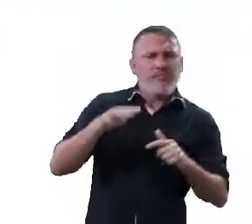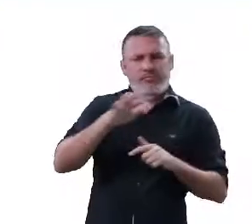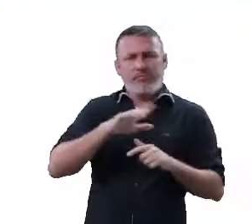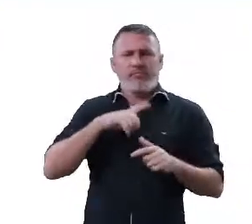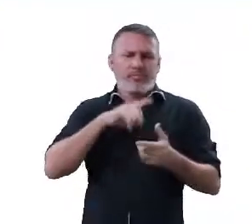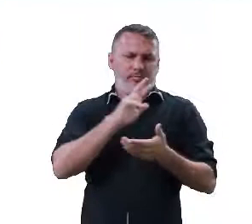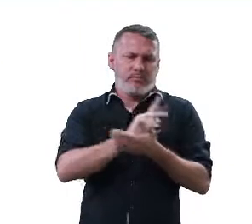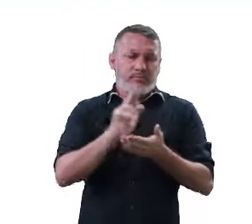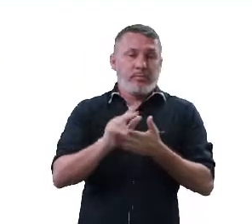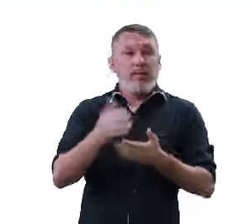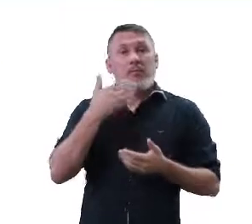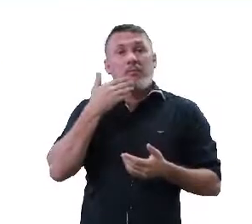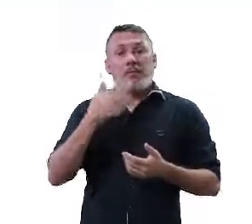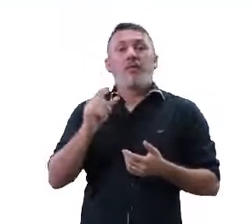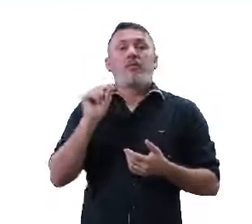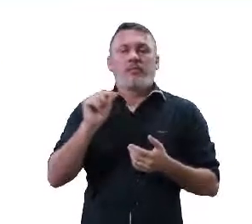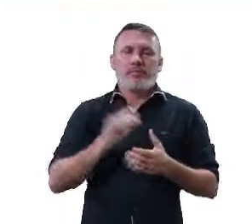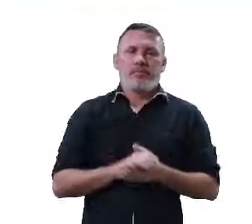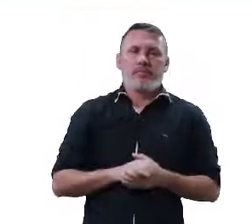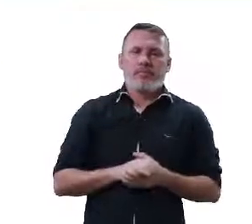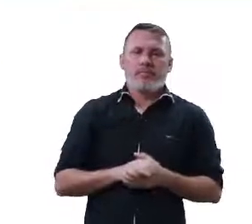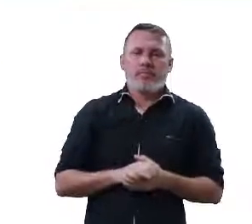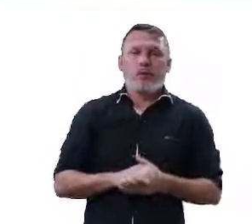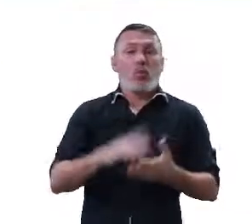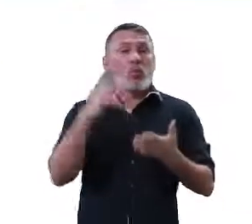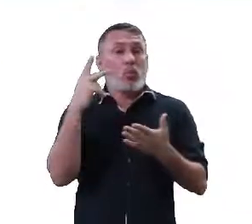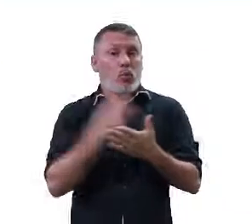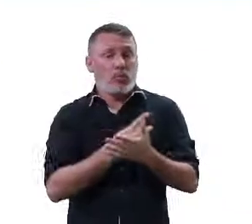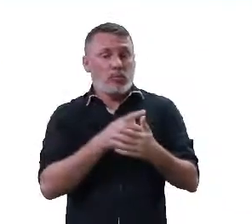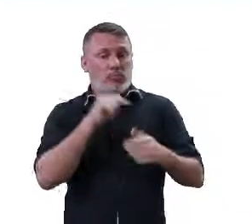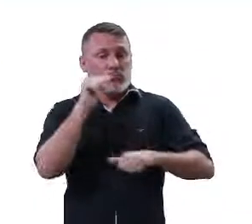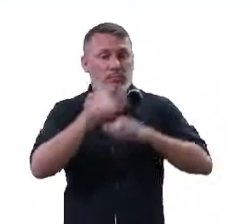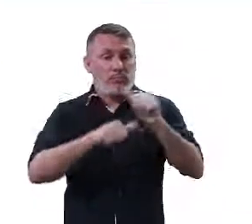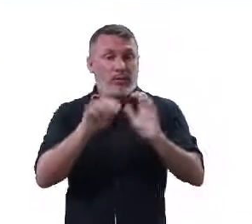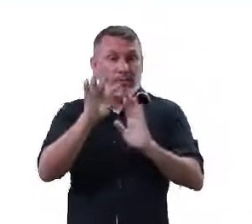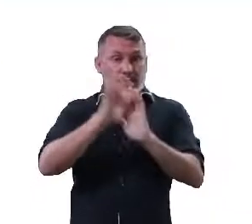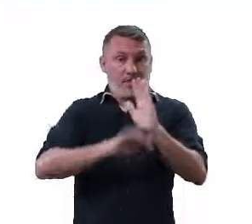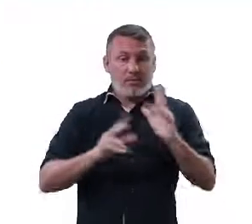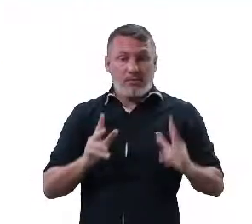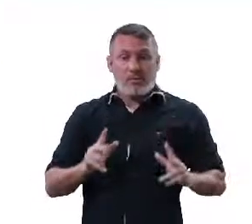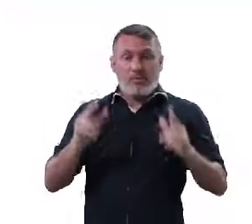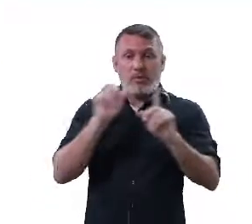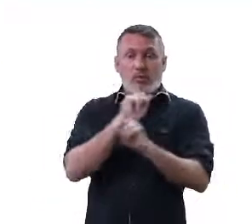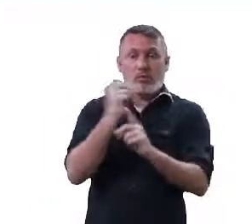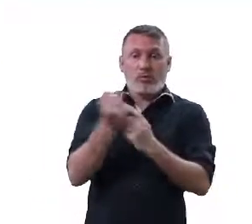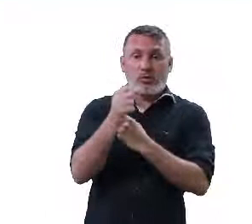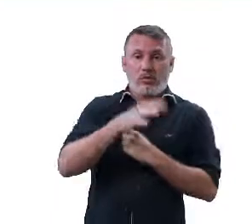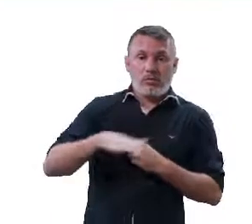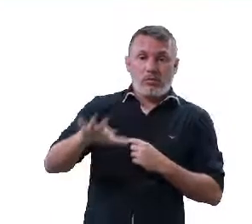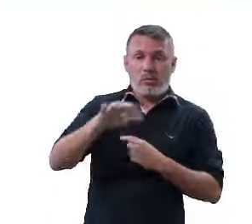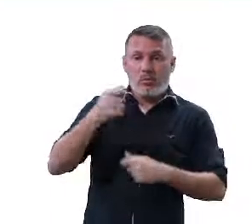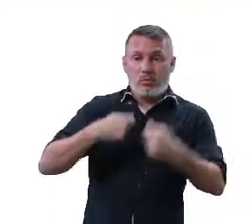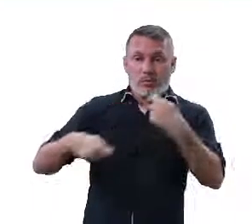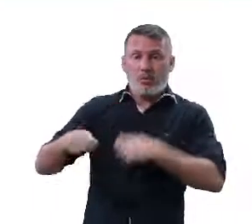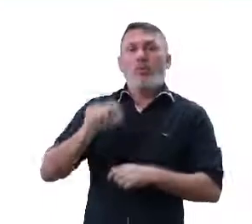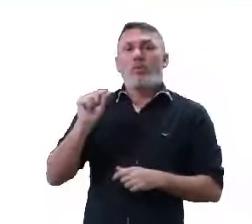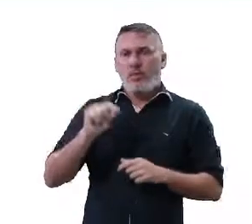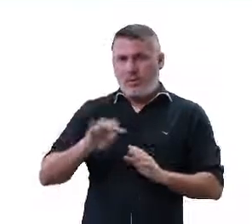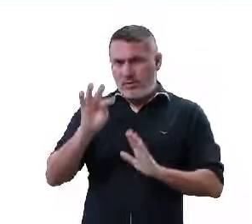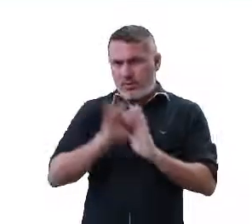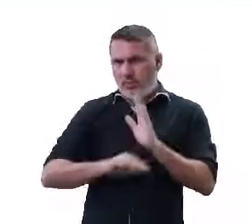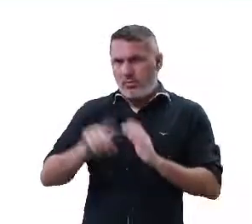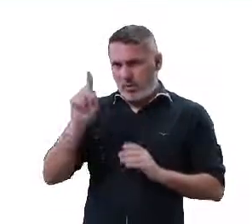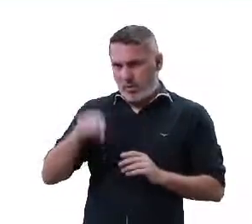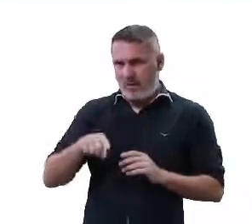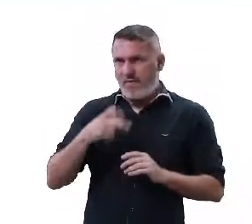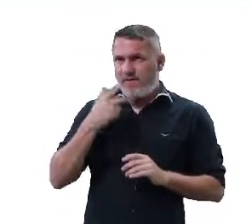mercado. Então, o que ele está pedindo? A consequência do processo de transformação socioeconômica abordado no texto é expansão das terras comunais? Não,